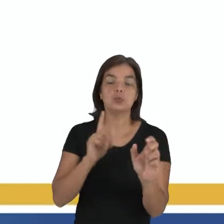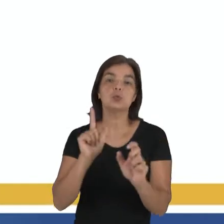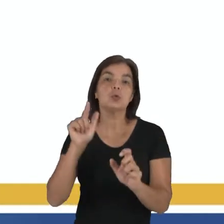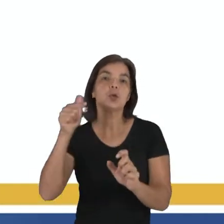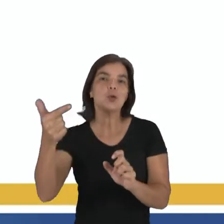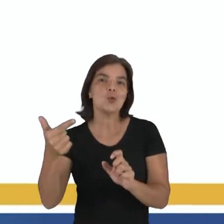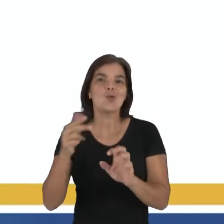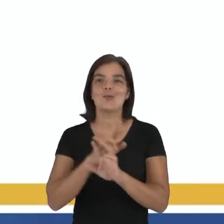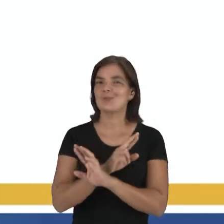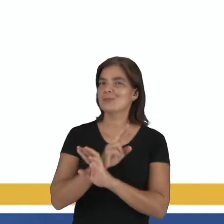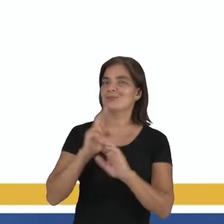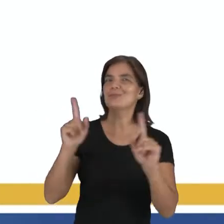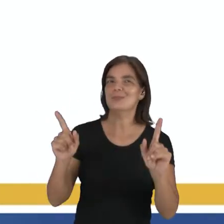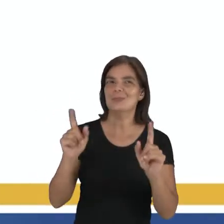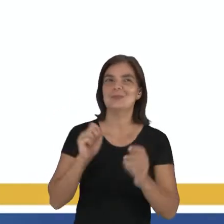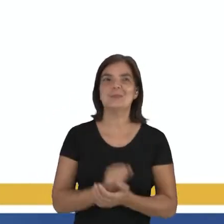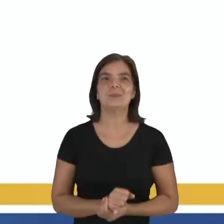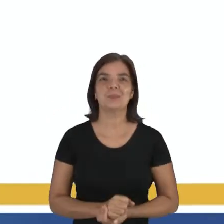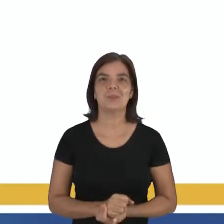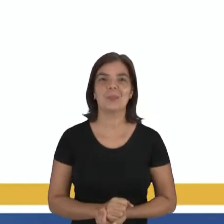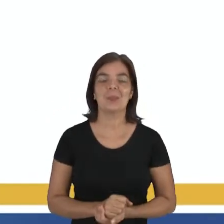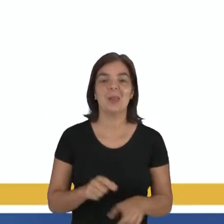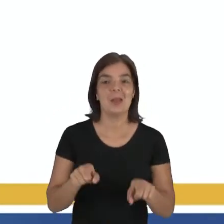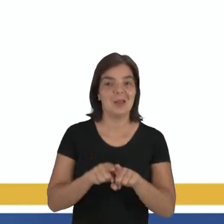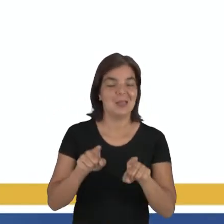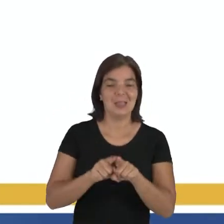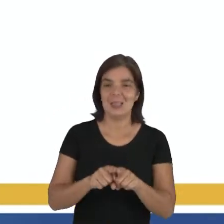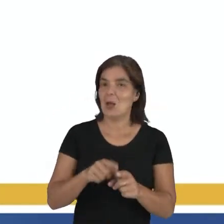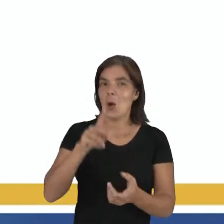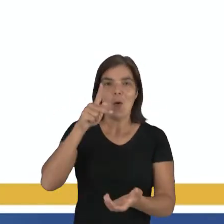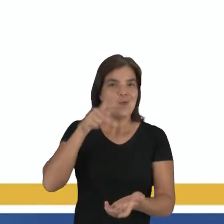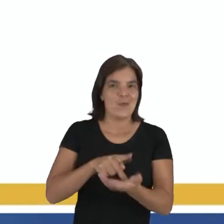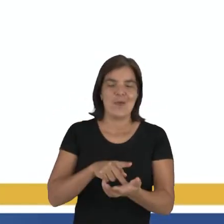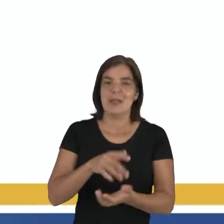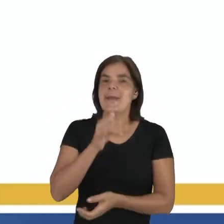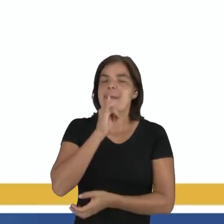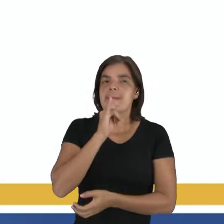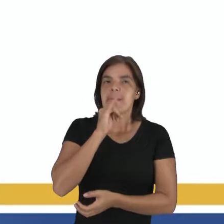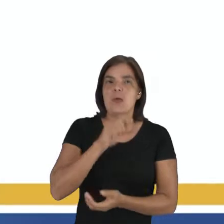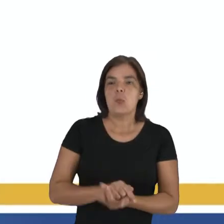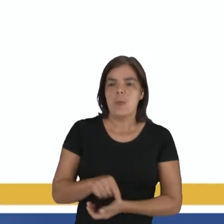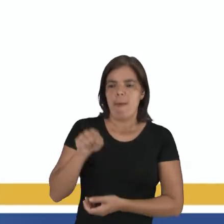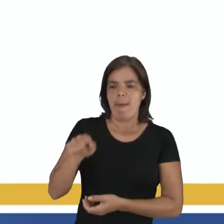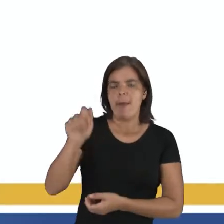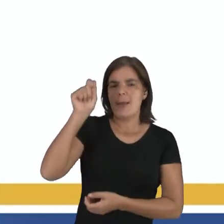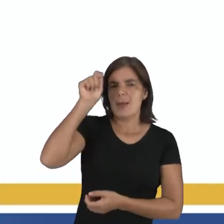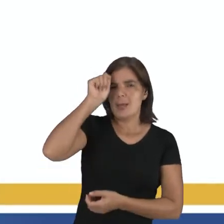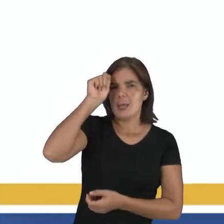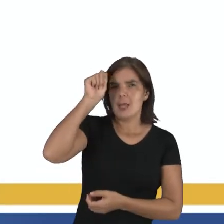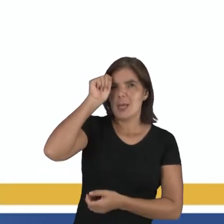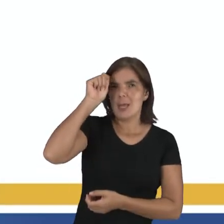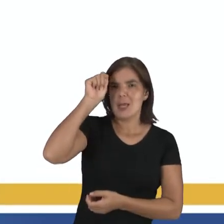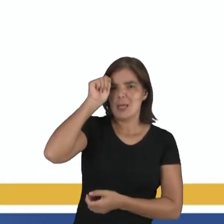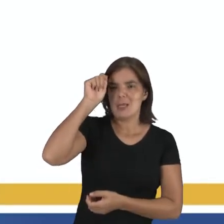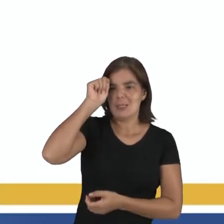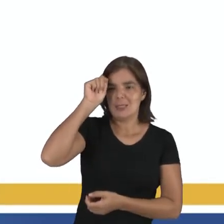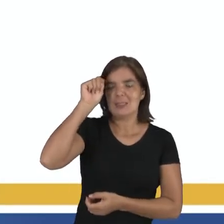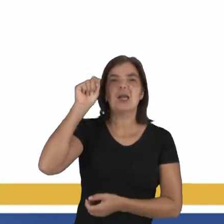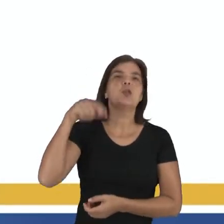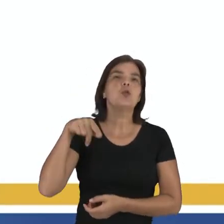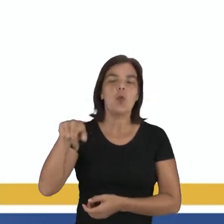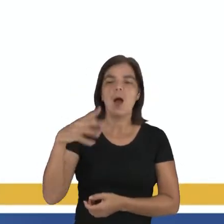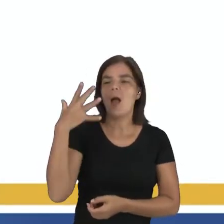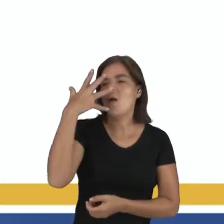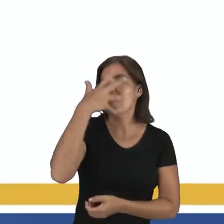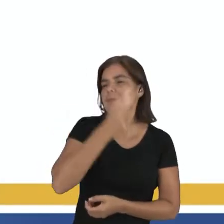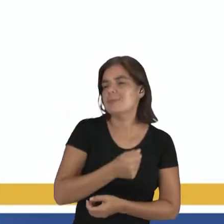expressão no sentido figurado, não literal. Olha o exemplo, esse ator é um gato, ele